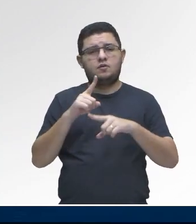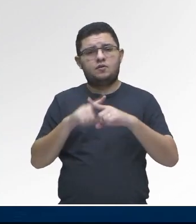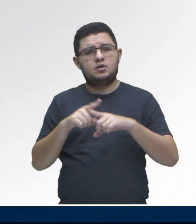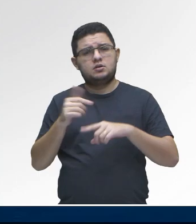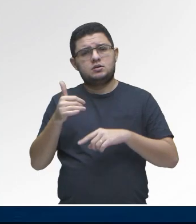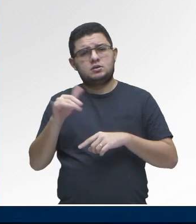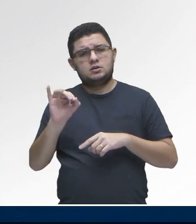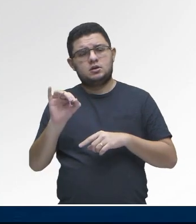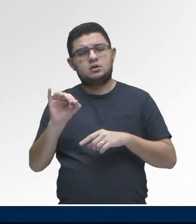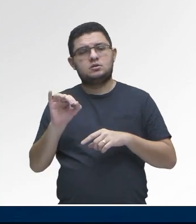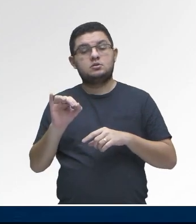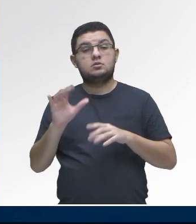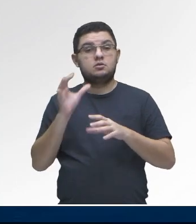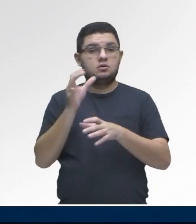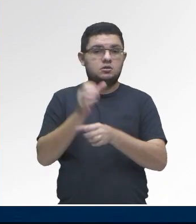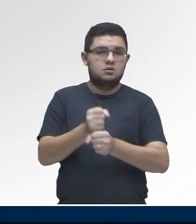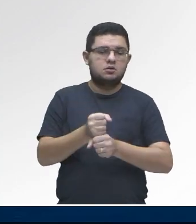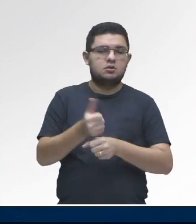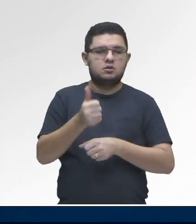a medida do lado de um quadrado.